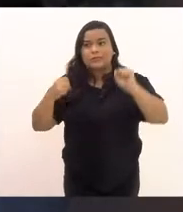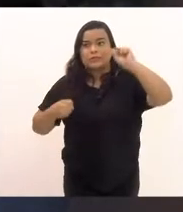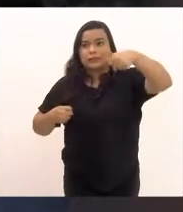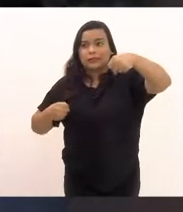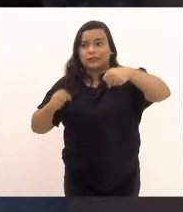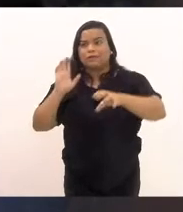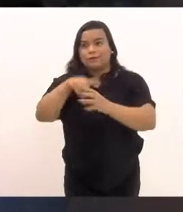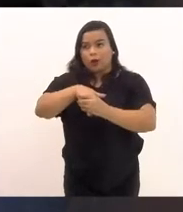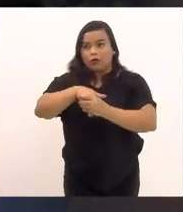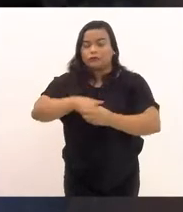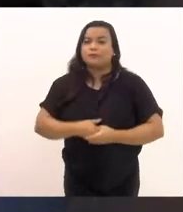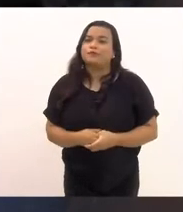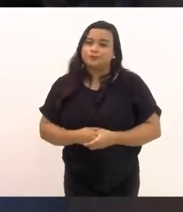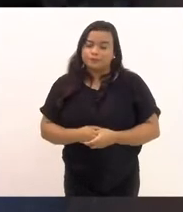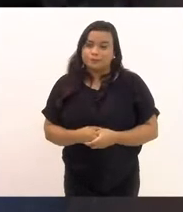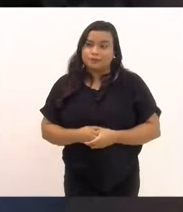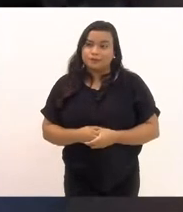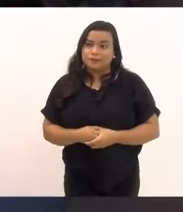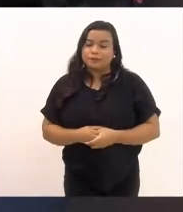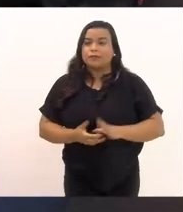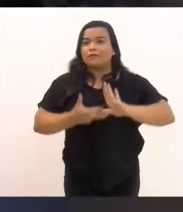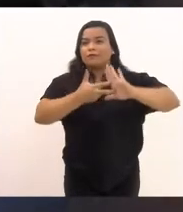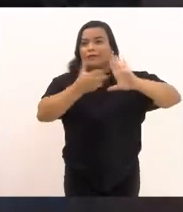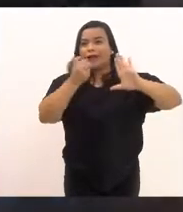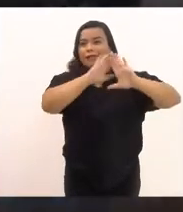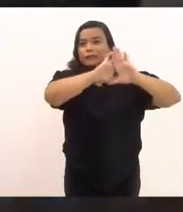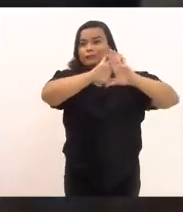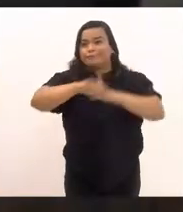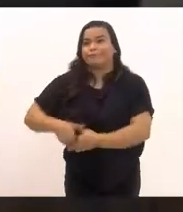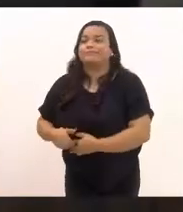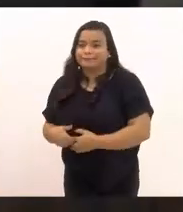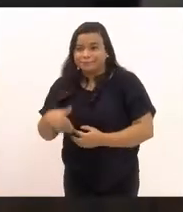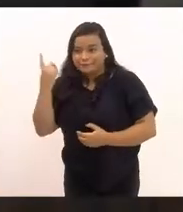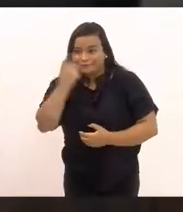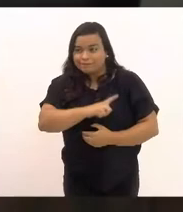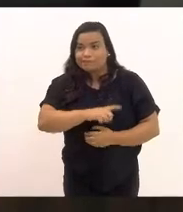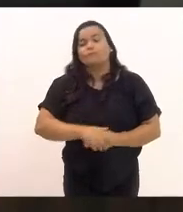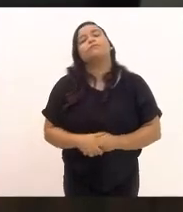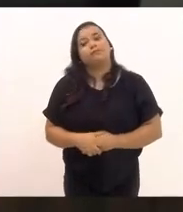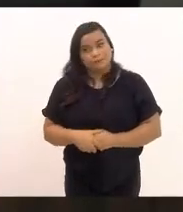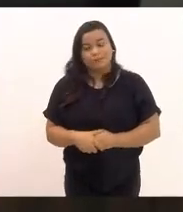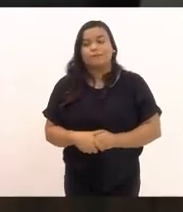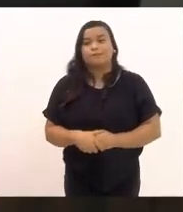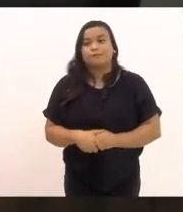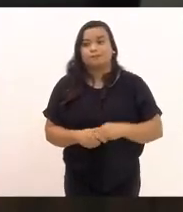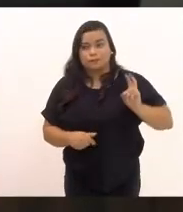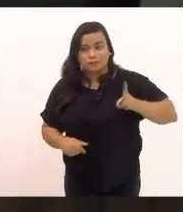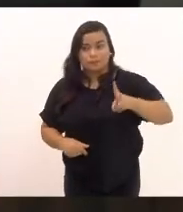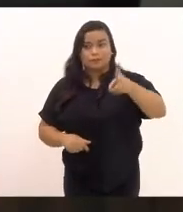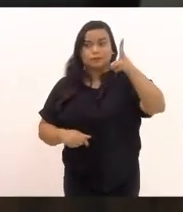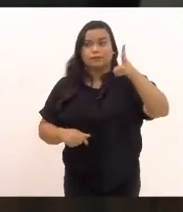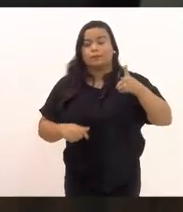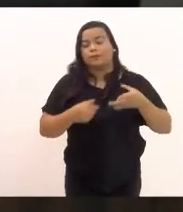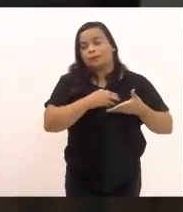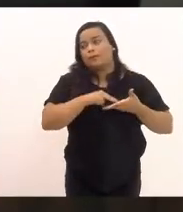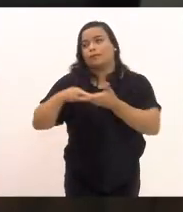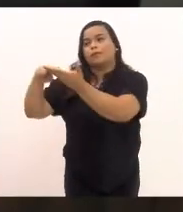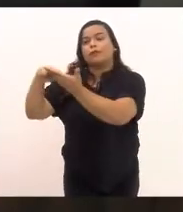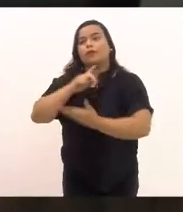sim. Os vetos foram derrubados. Segue ao governador.